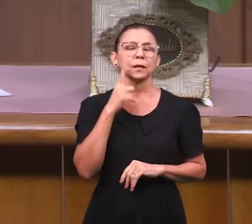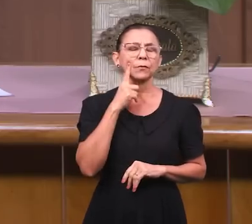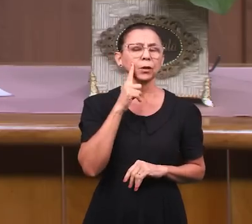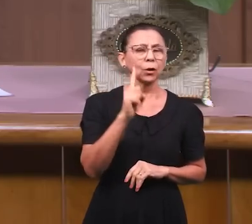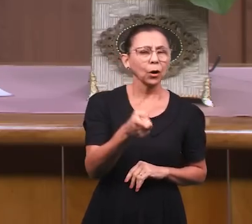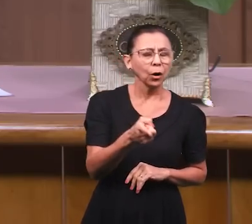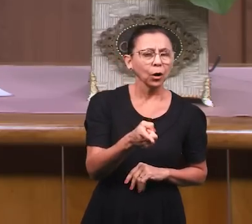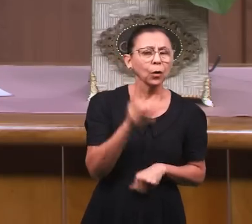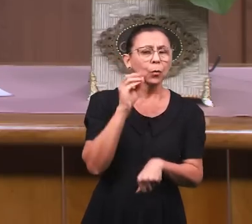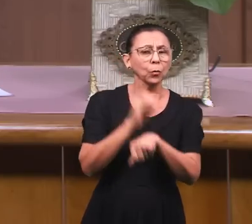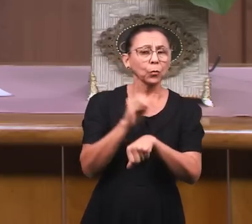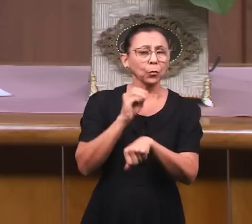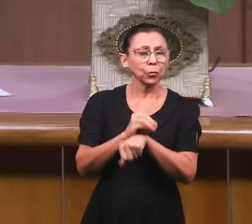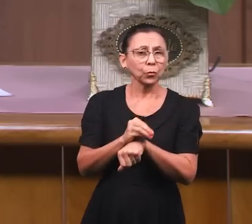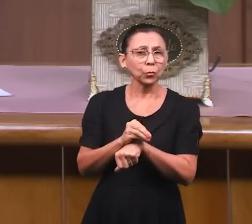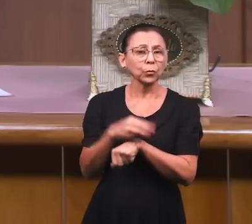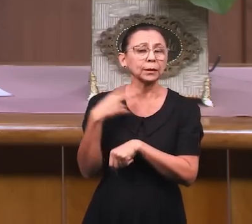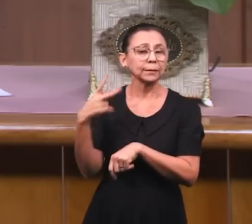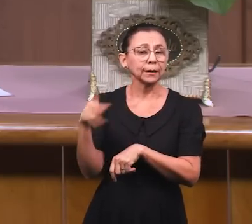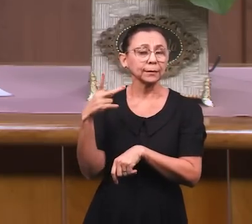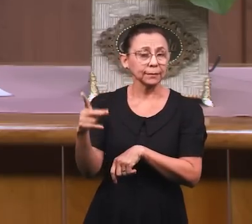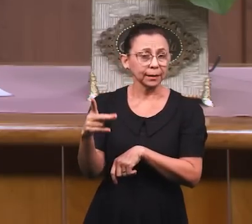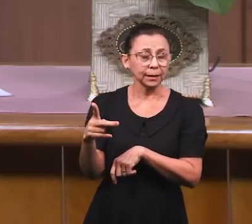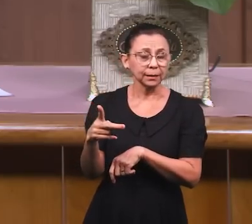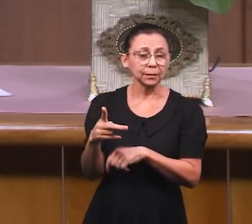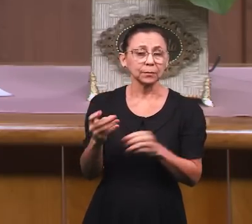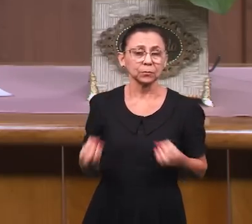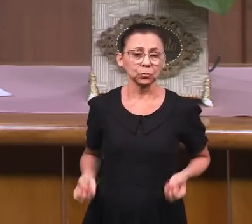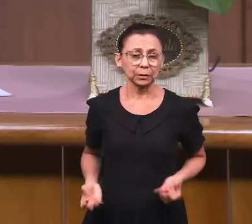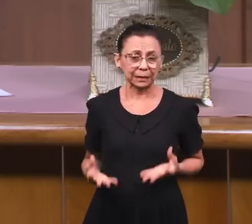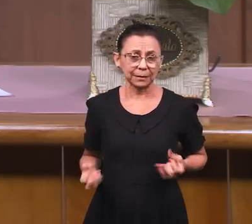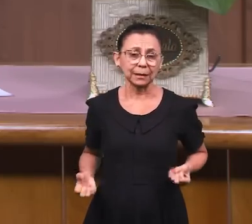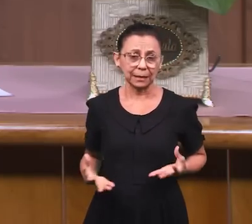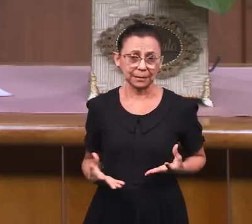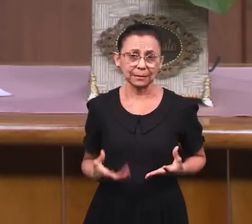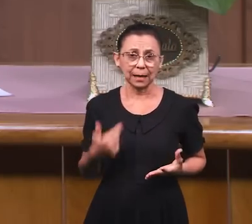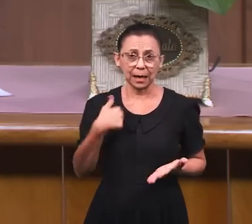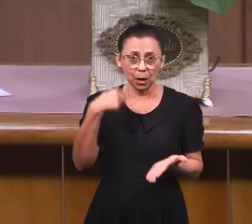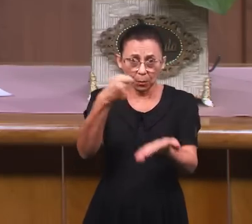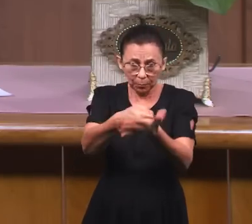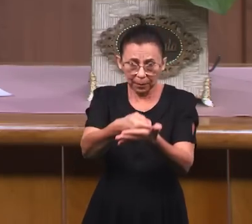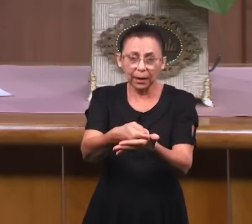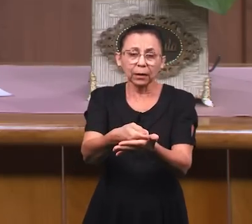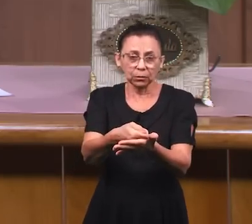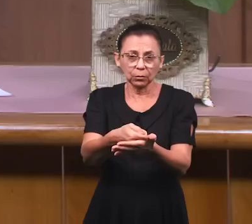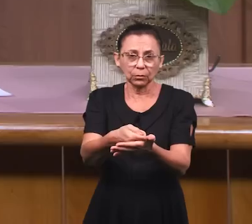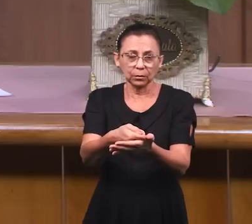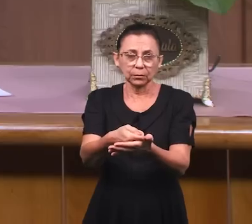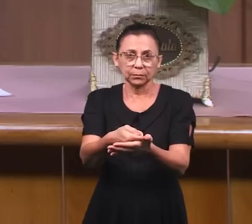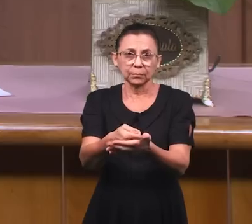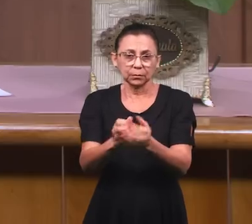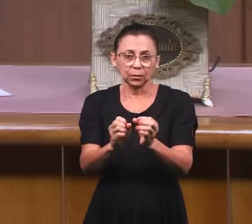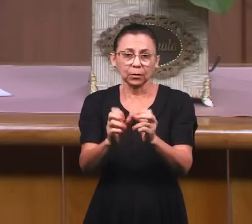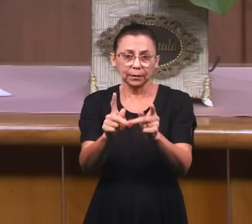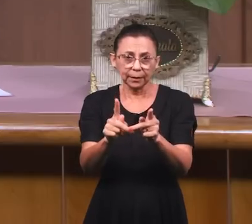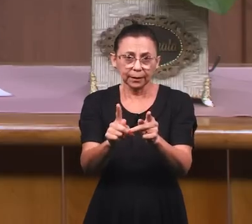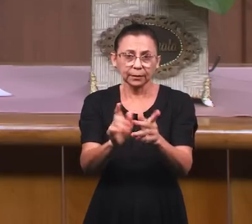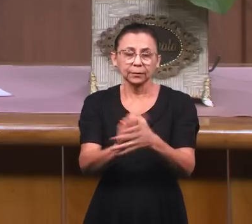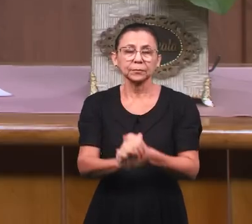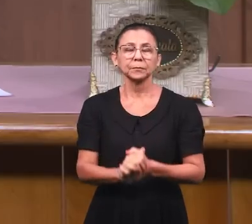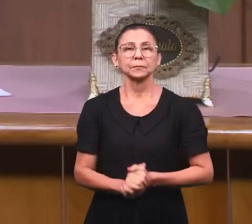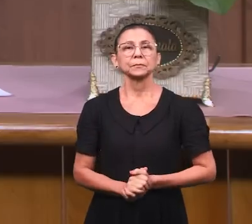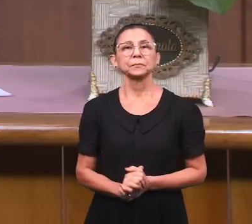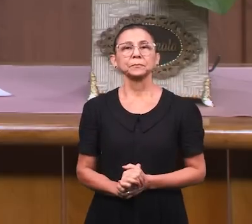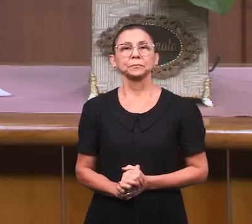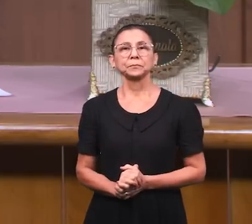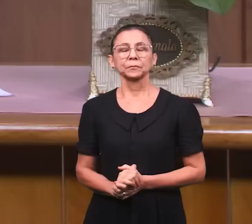e tudo quanto gastares, quando eu voltar, eu te pagarei. Que promessa maravilhosa, que operação maravilhosa,